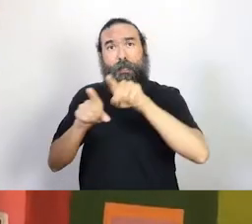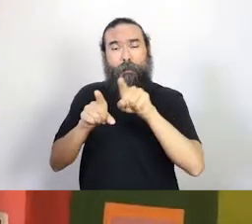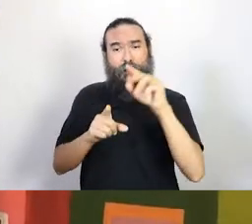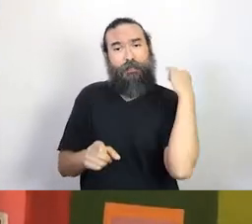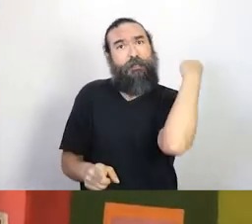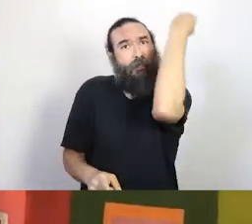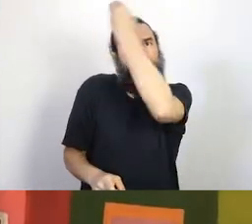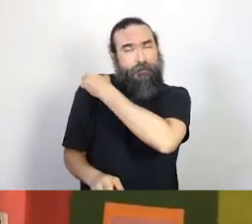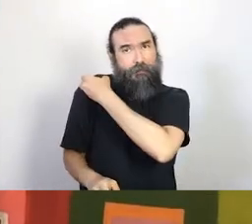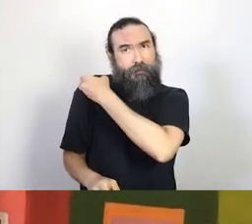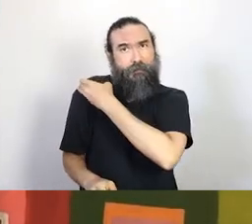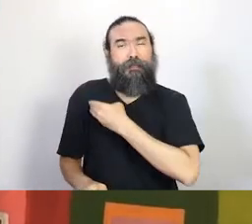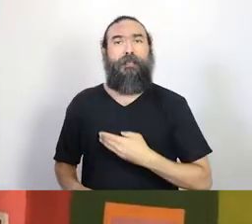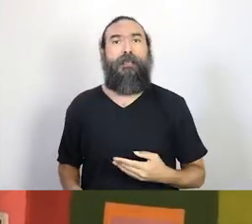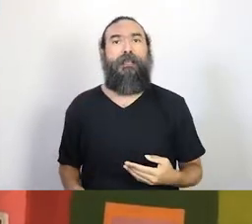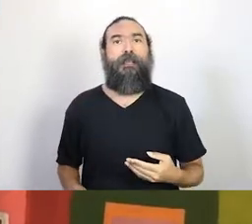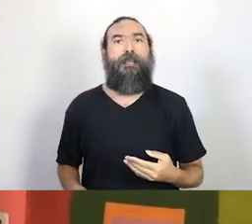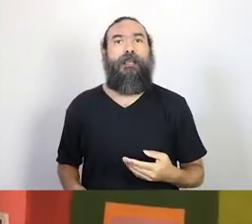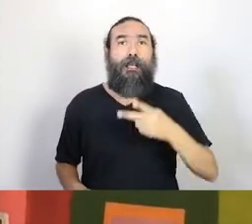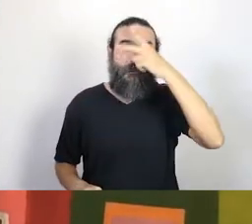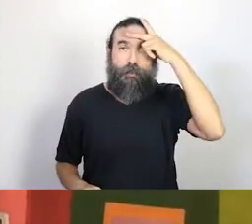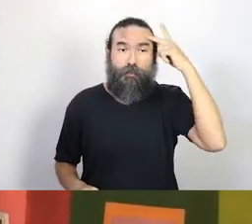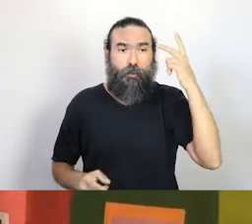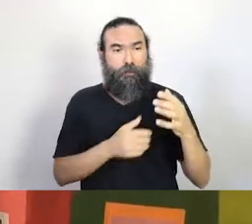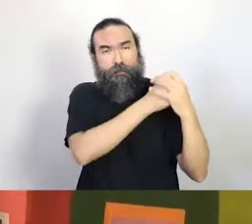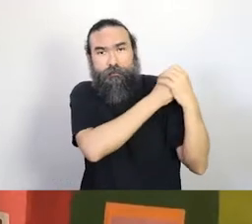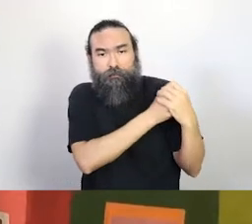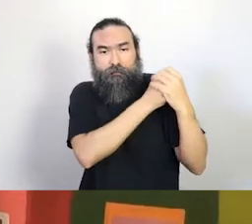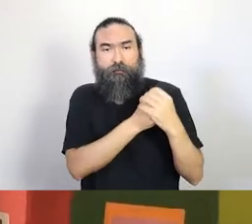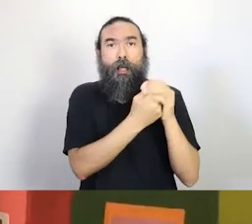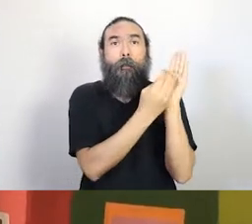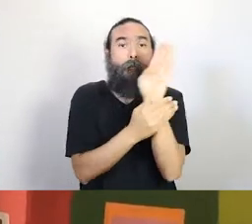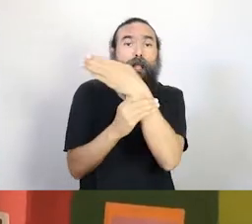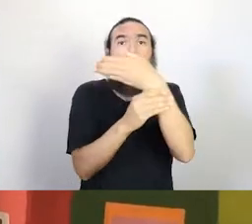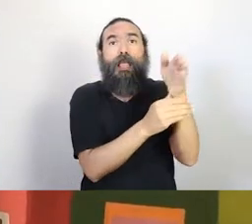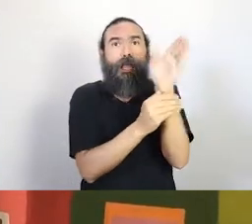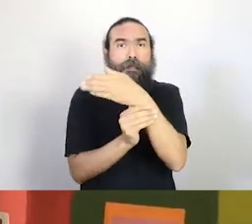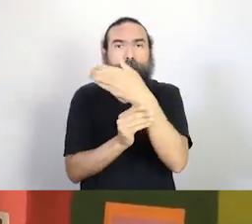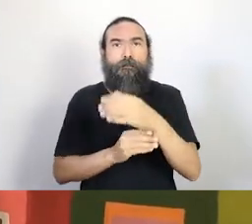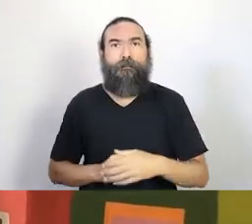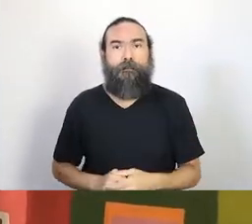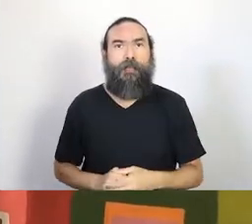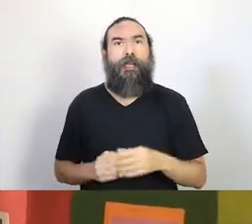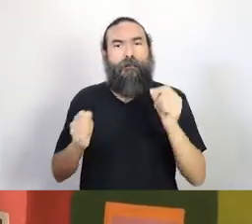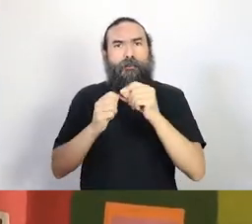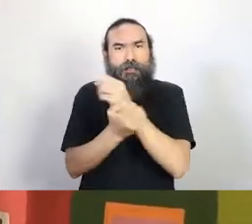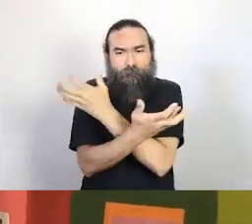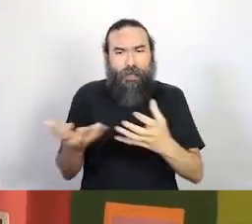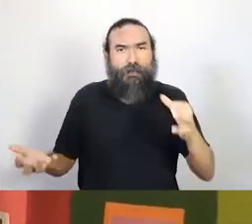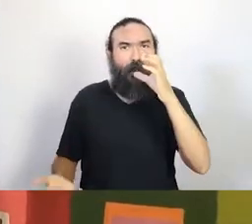Rosário, que é o padroeiro, né? E os guias vão levando a bandeira. E lá eles fazem a